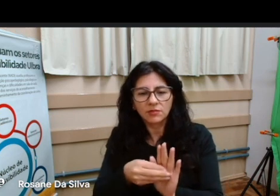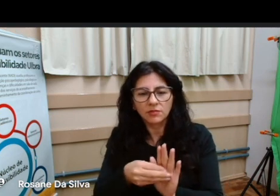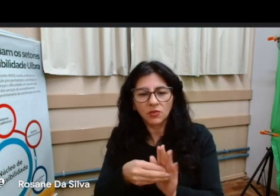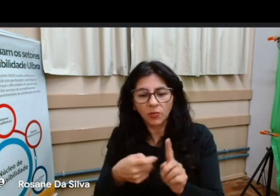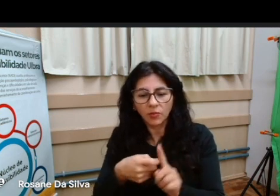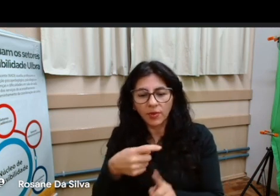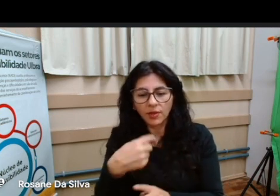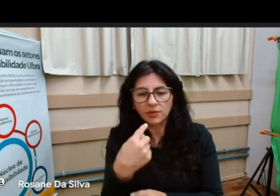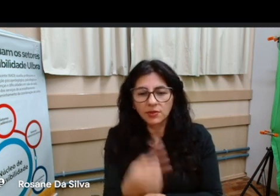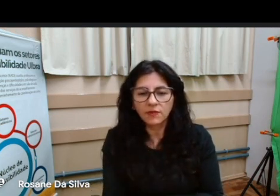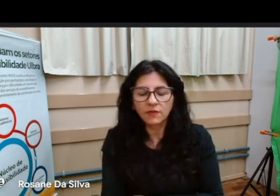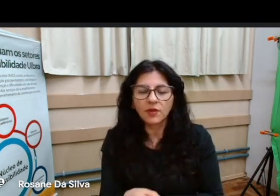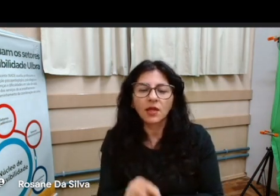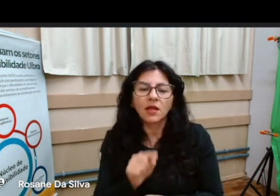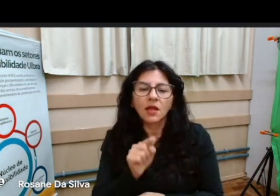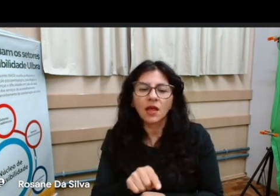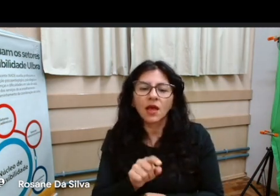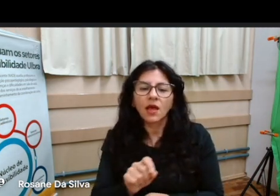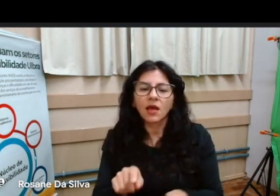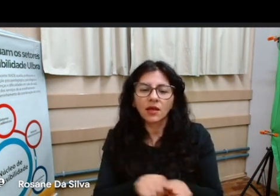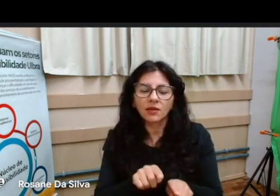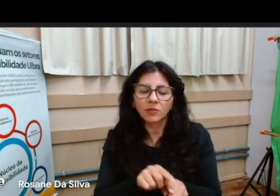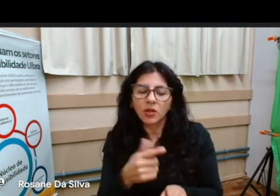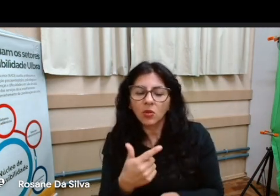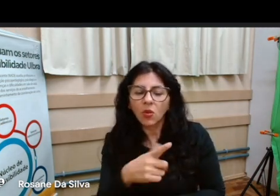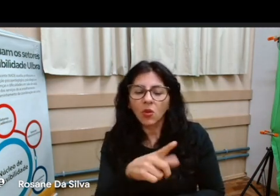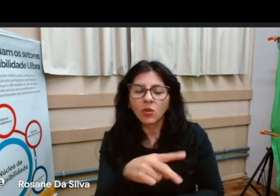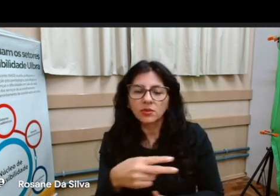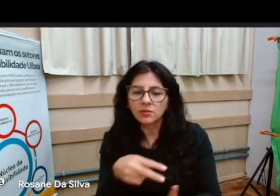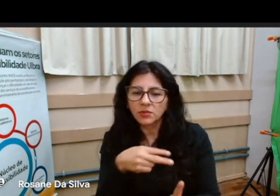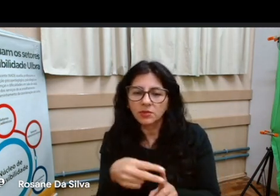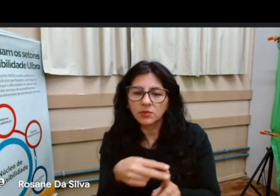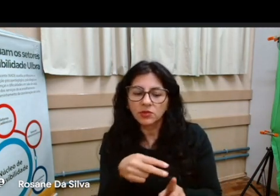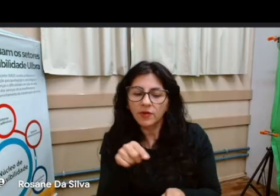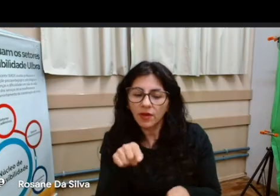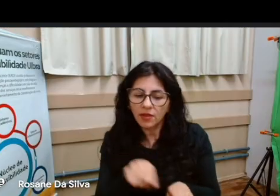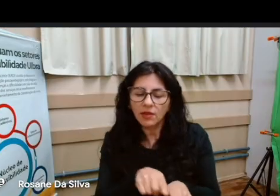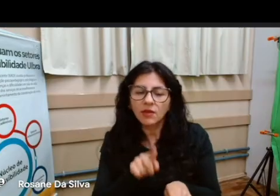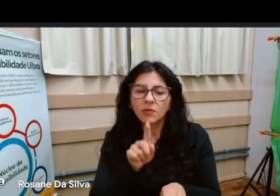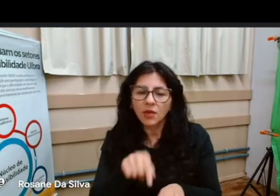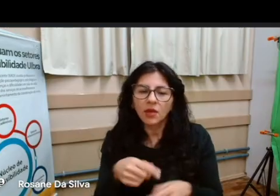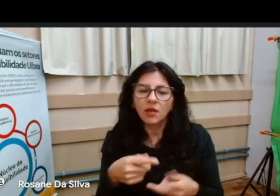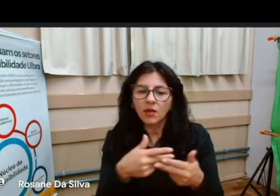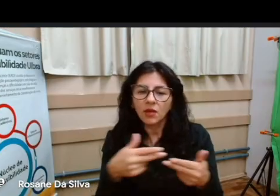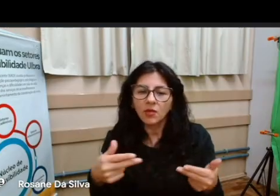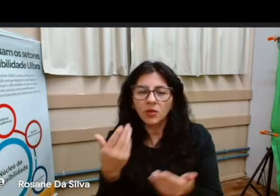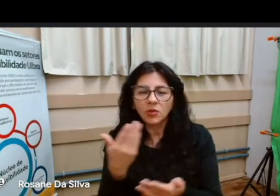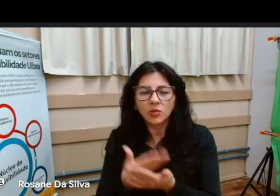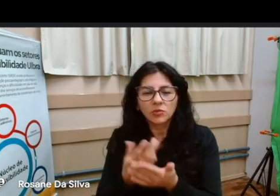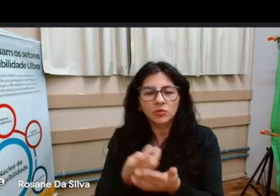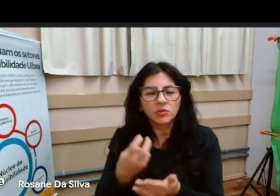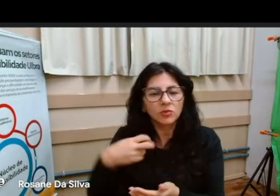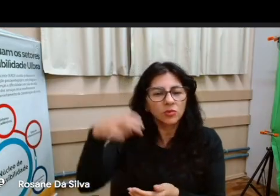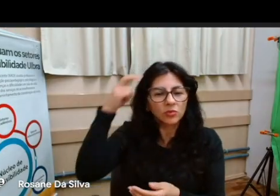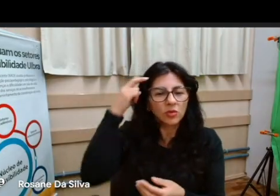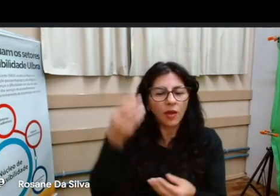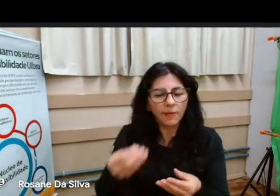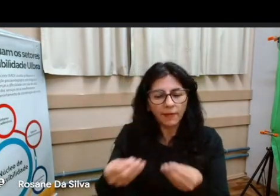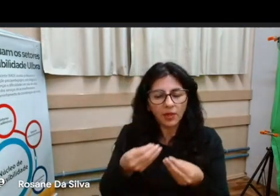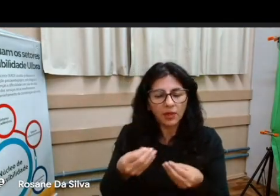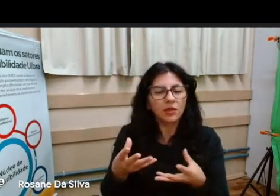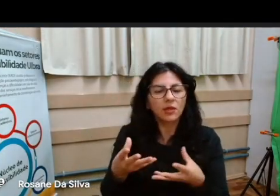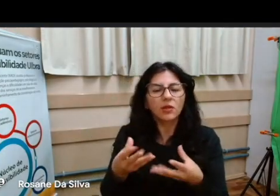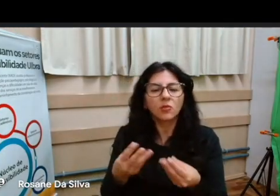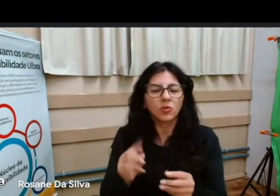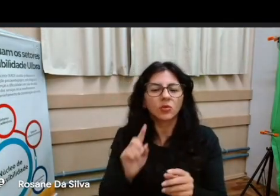aí no próximo mês vem além dessa outras perspectivas também uma coisa que os estudos culturais me trouxe muito que